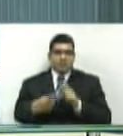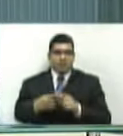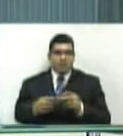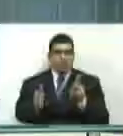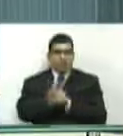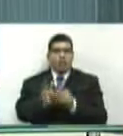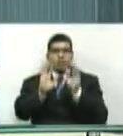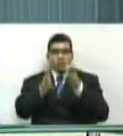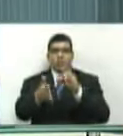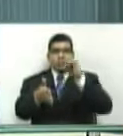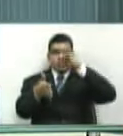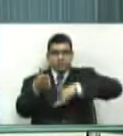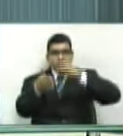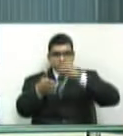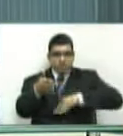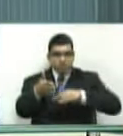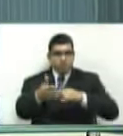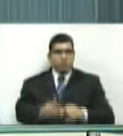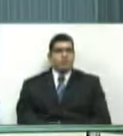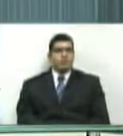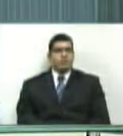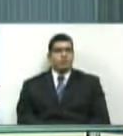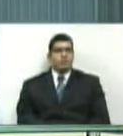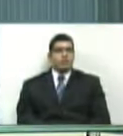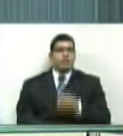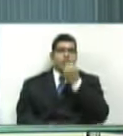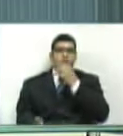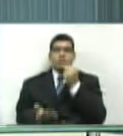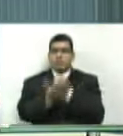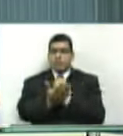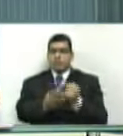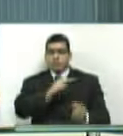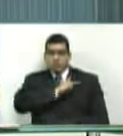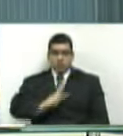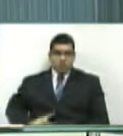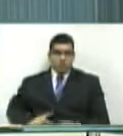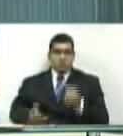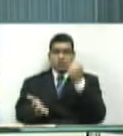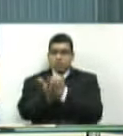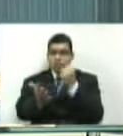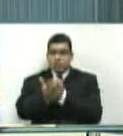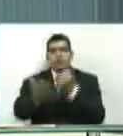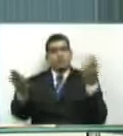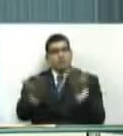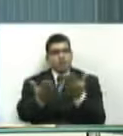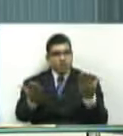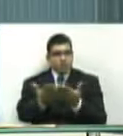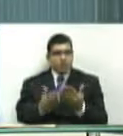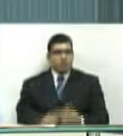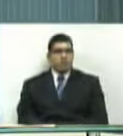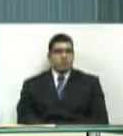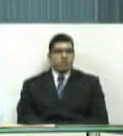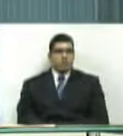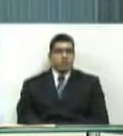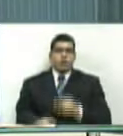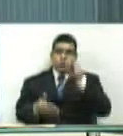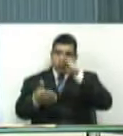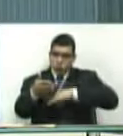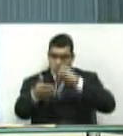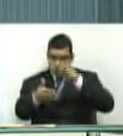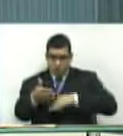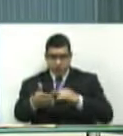por documentos. Portanto, senhor presidente, eu estou protocolando hoje um